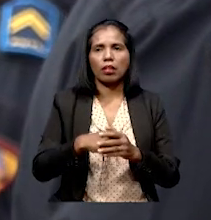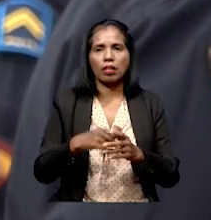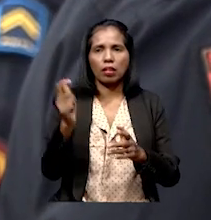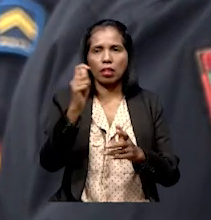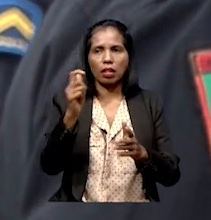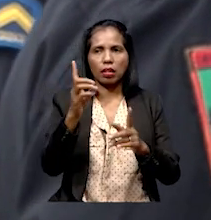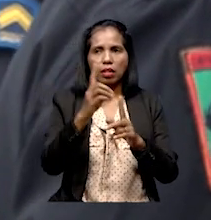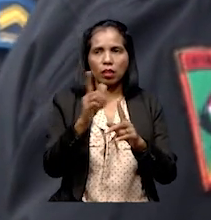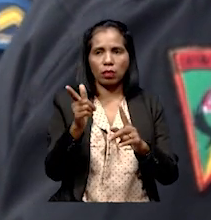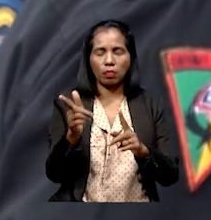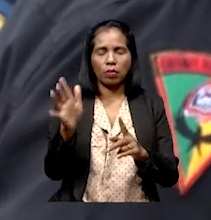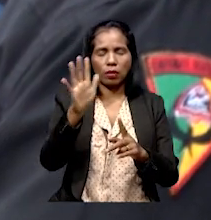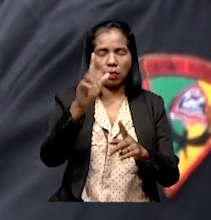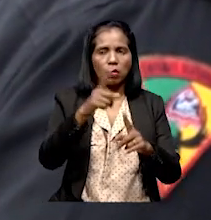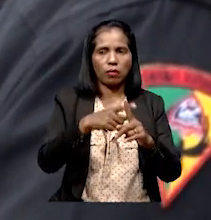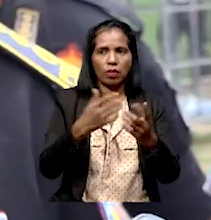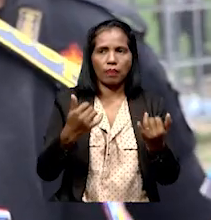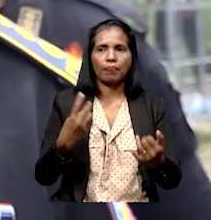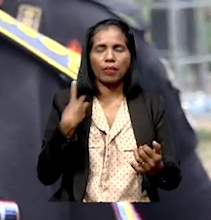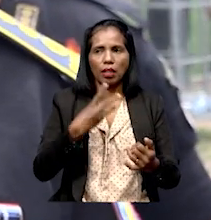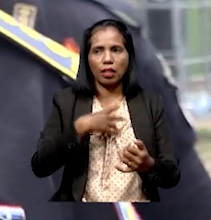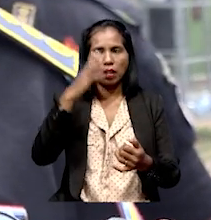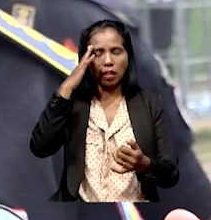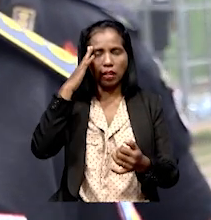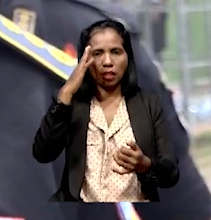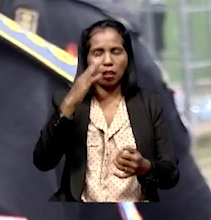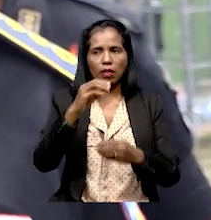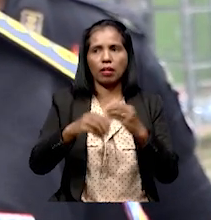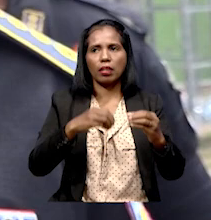Lorong 25 Fulang ne. Tatene katat